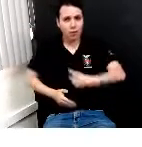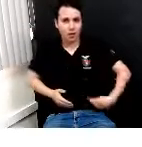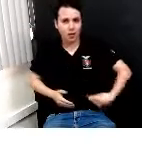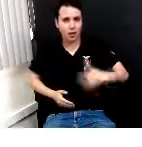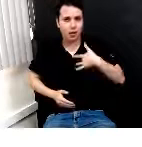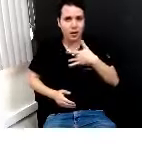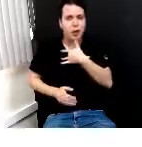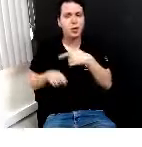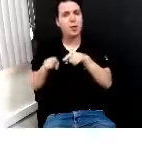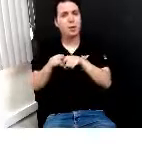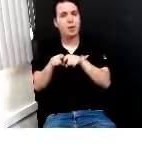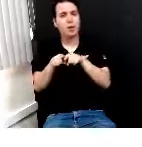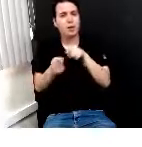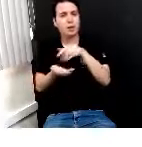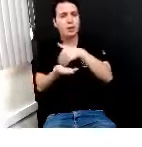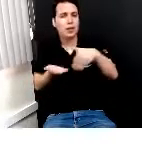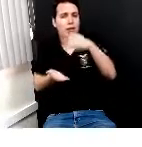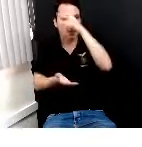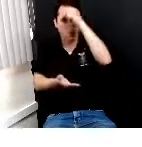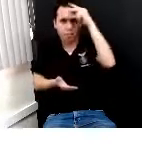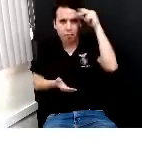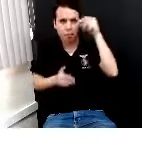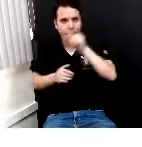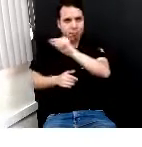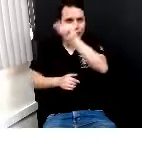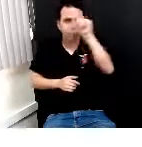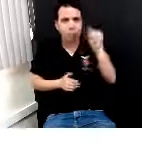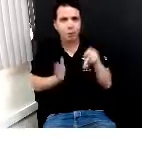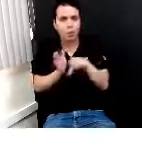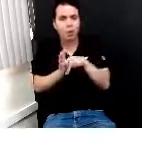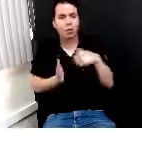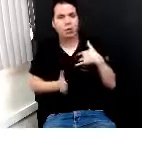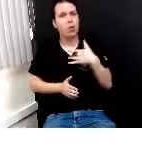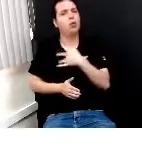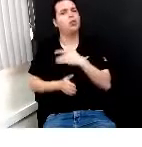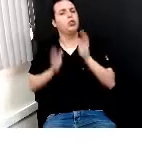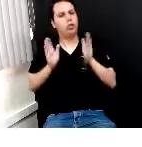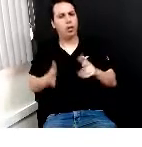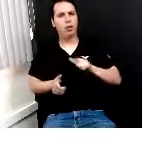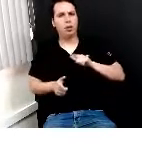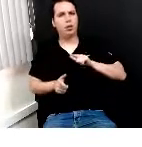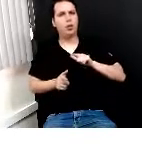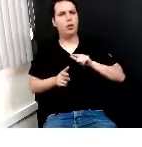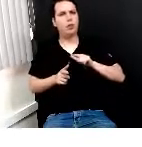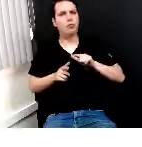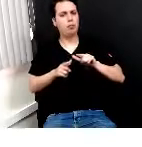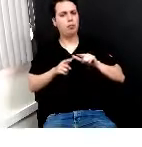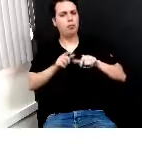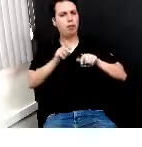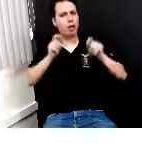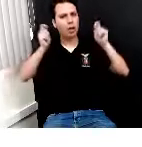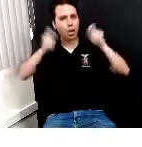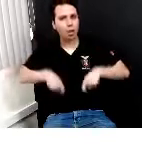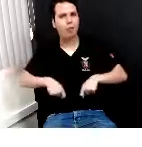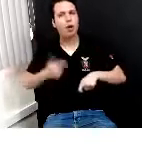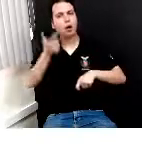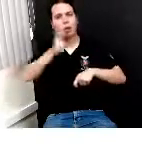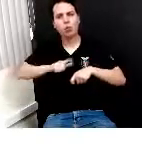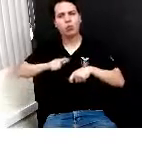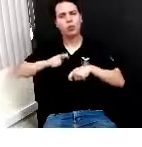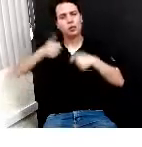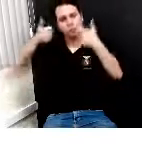estão preparadas e capacitadas para receber todas as pessoas que cheguem com alguma dúvida.